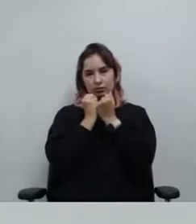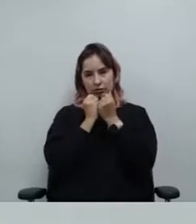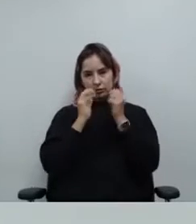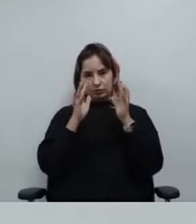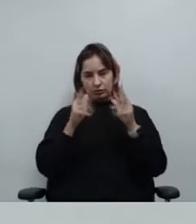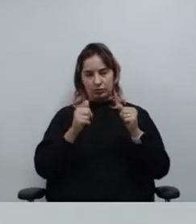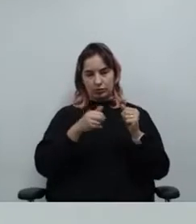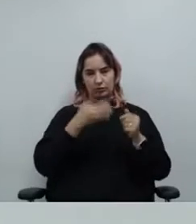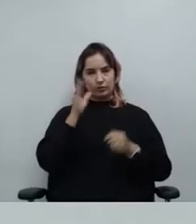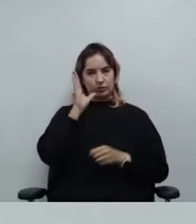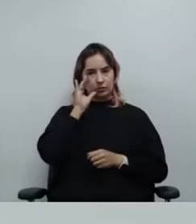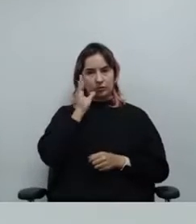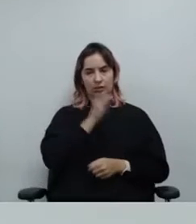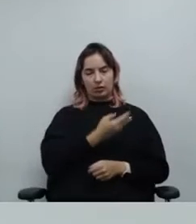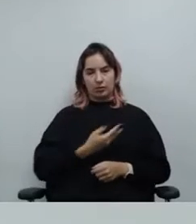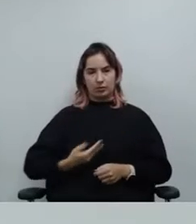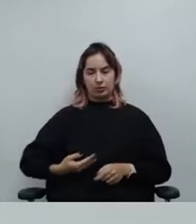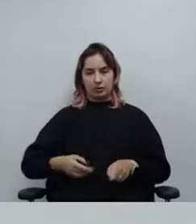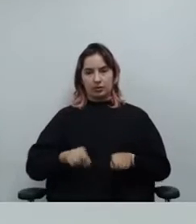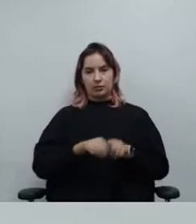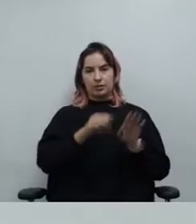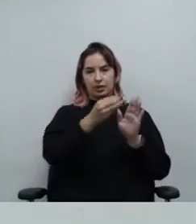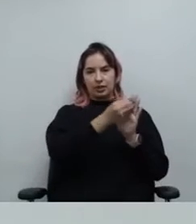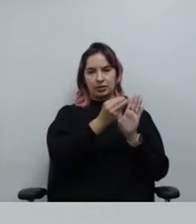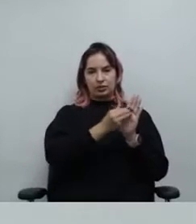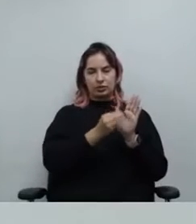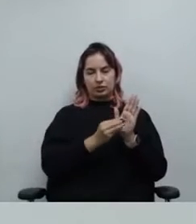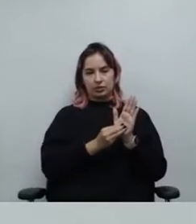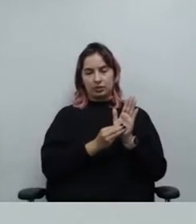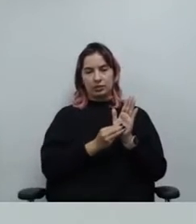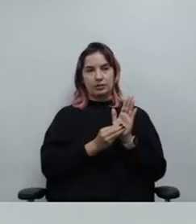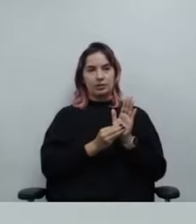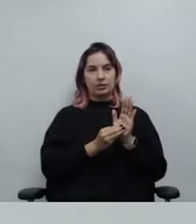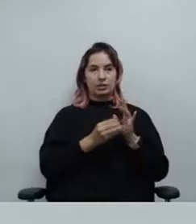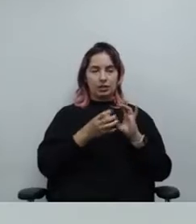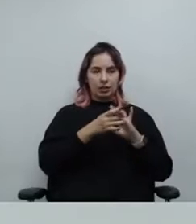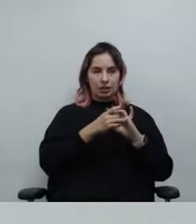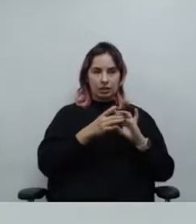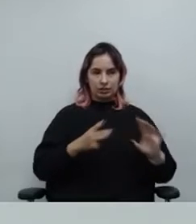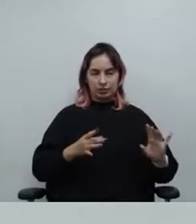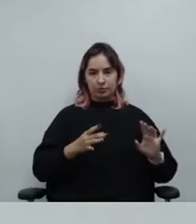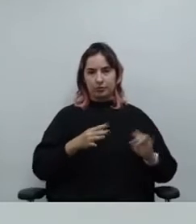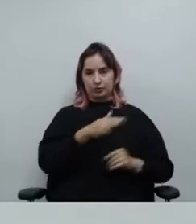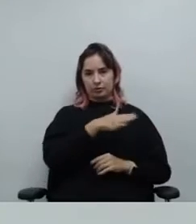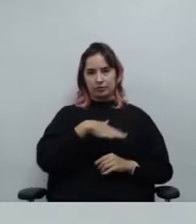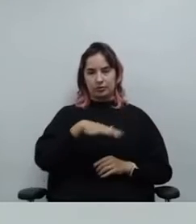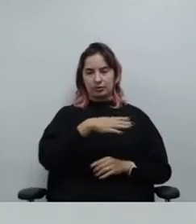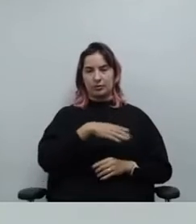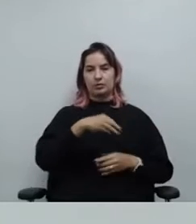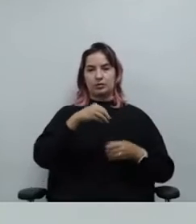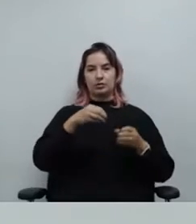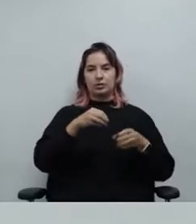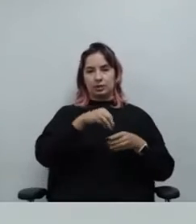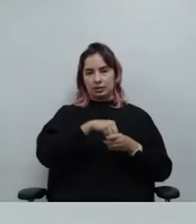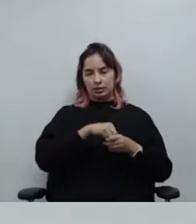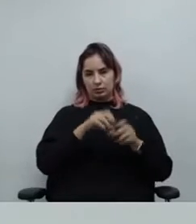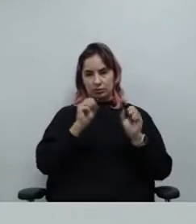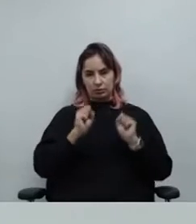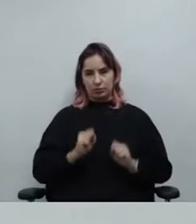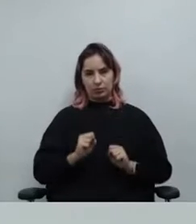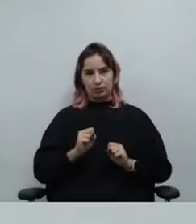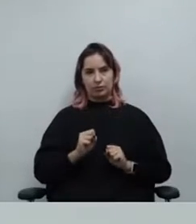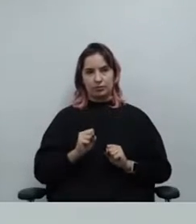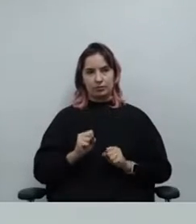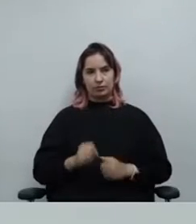servidoras, em um calendário de agendas propositivas, sendo a democratização desses espaços internos de poder uma dessas